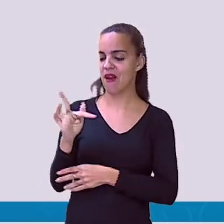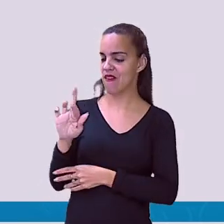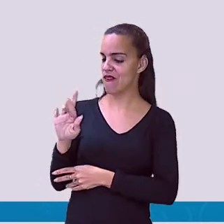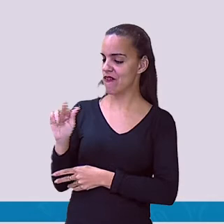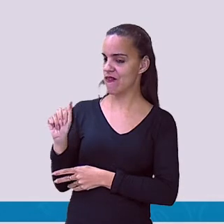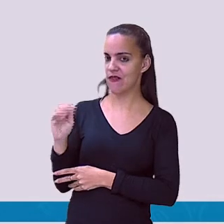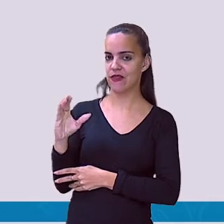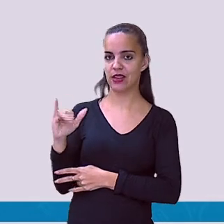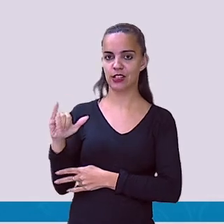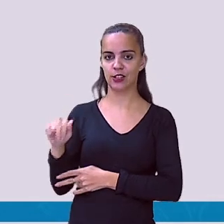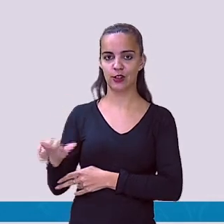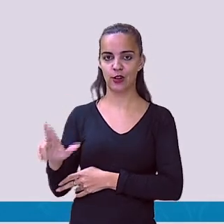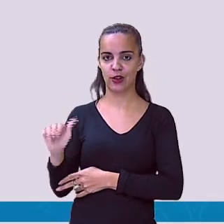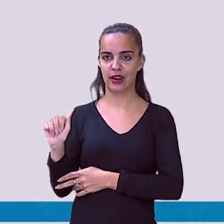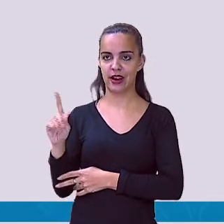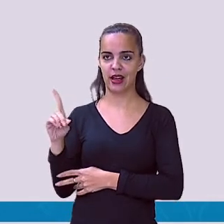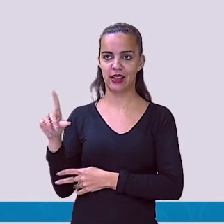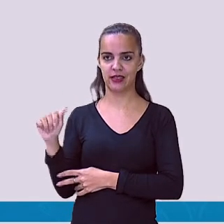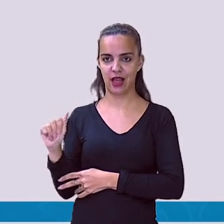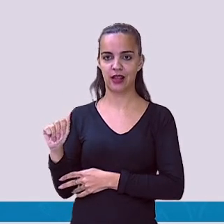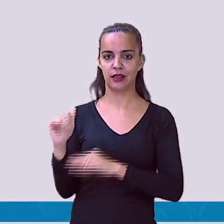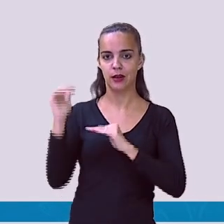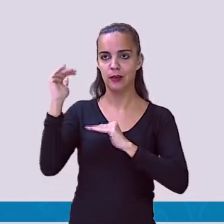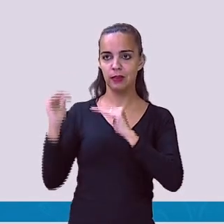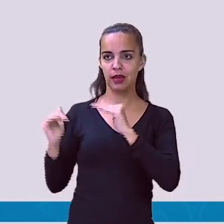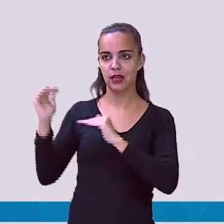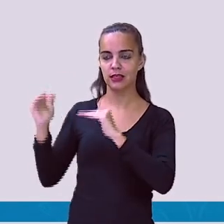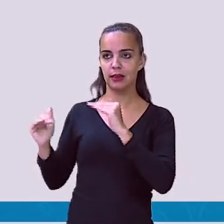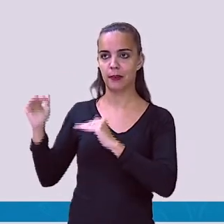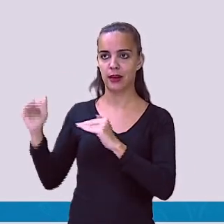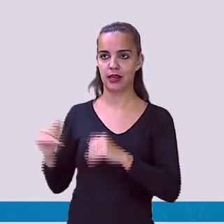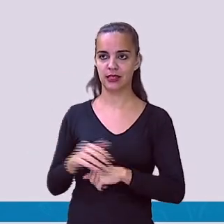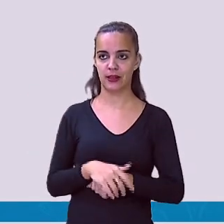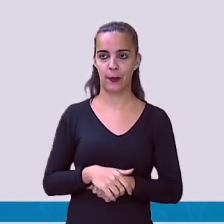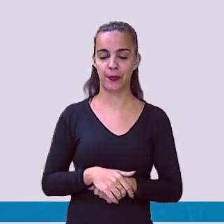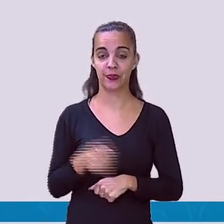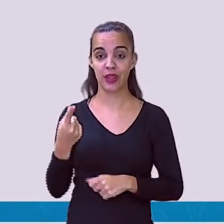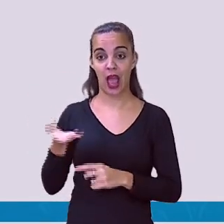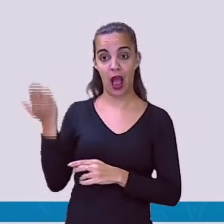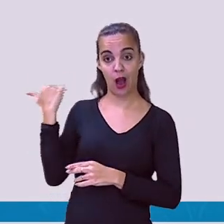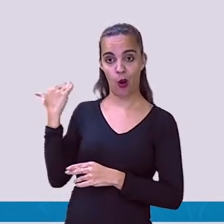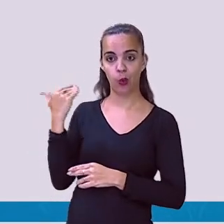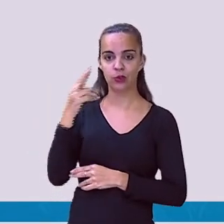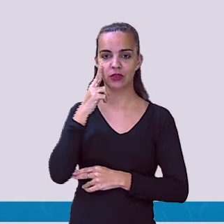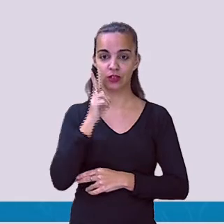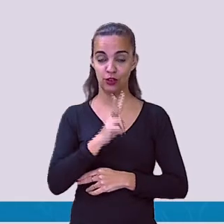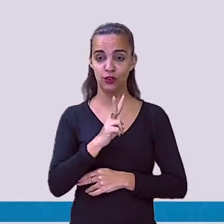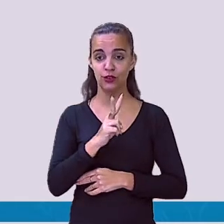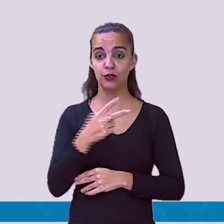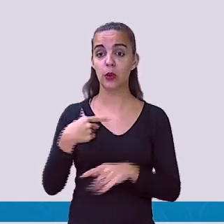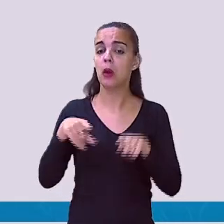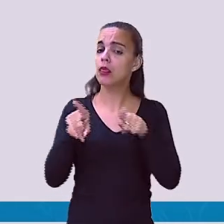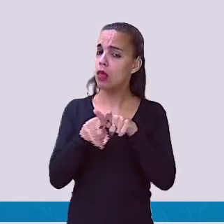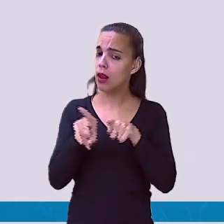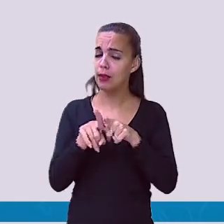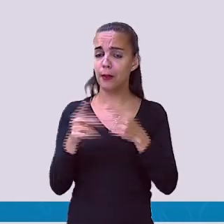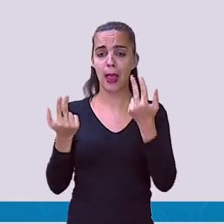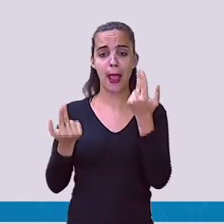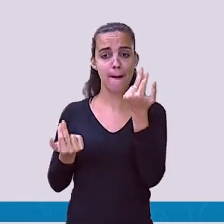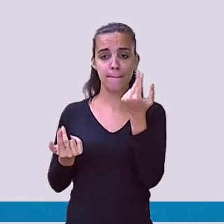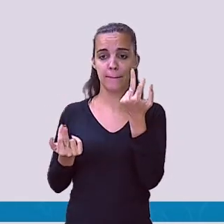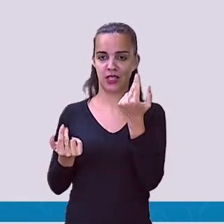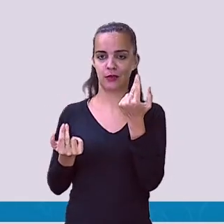na destilação simples, também, né? Você falou que o sal ficou